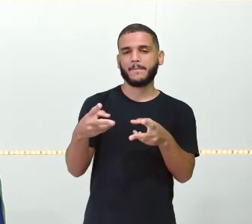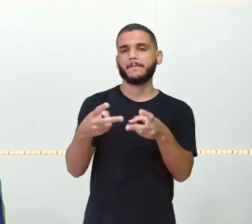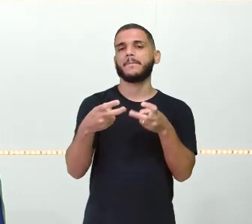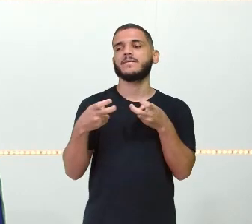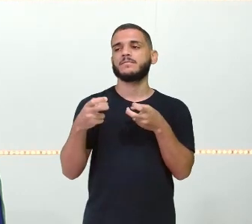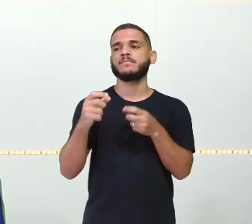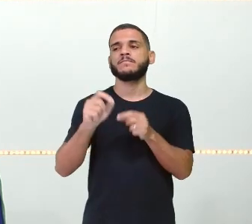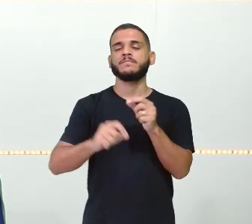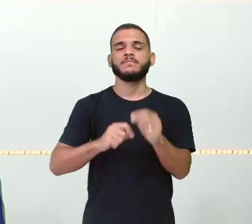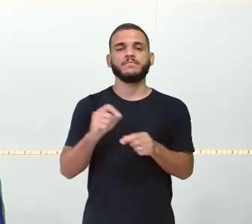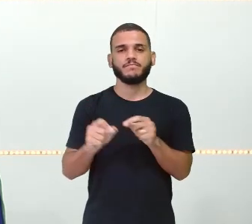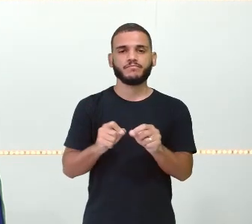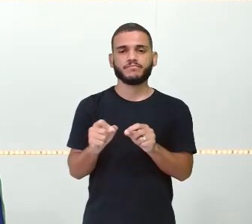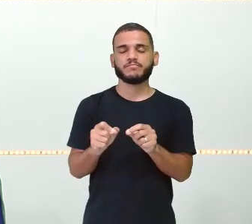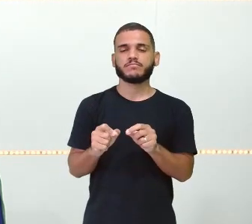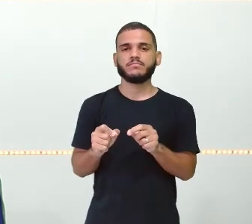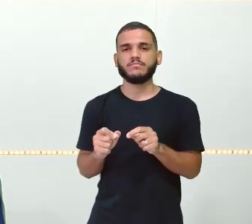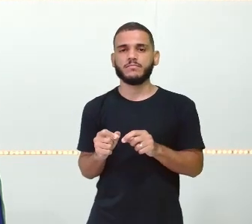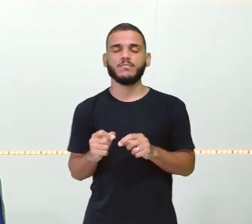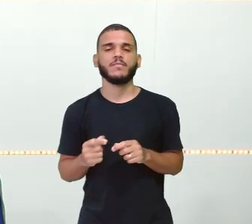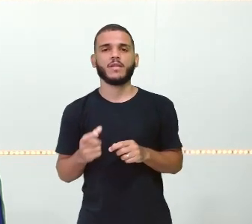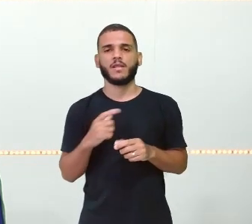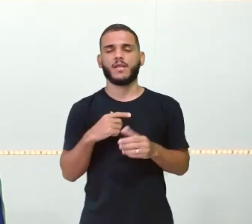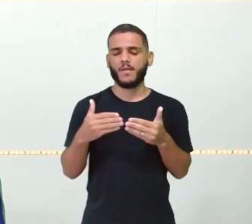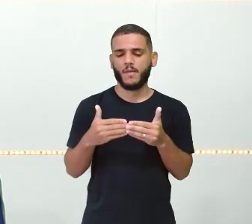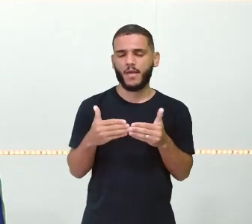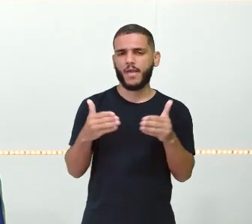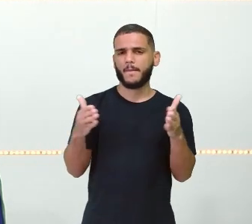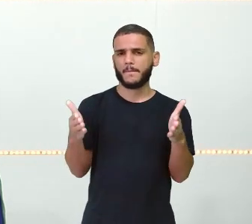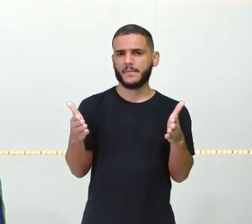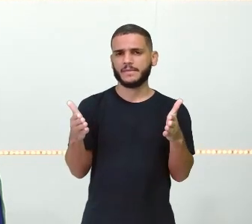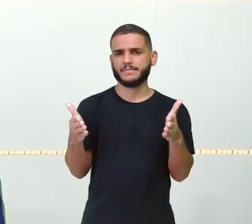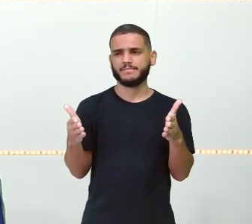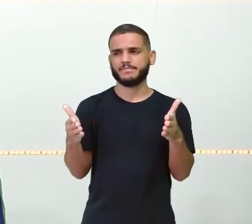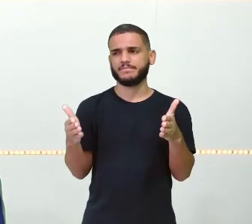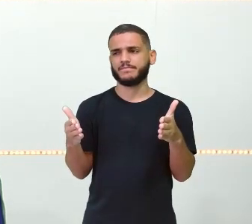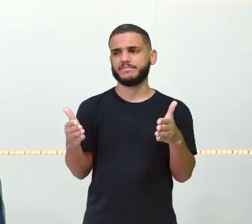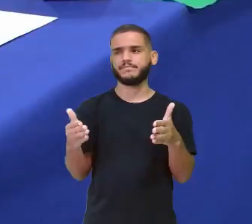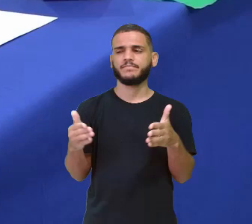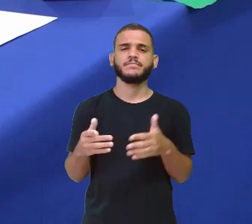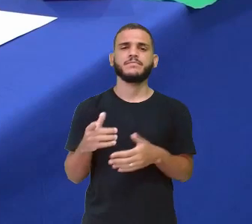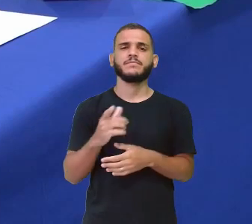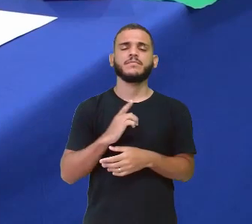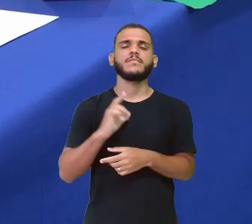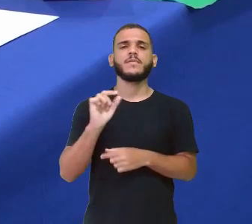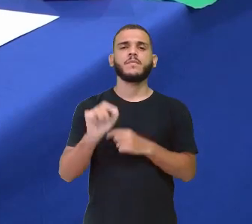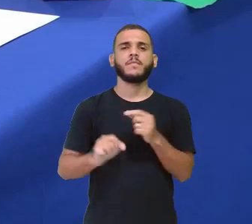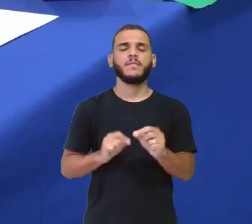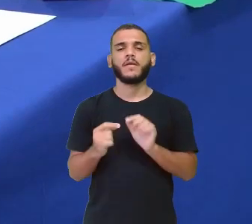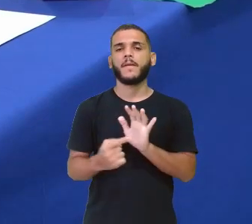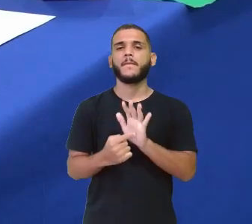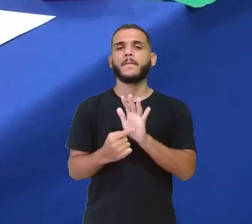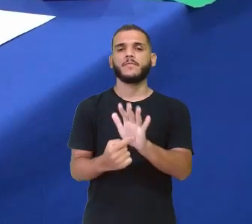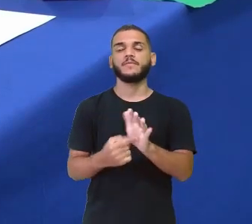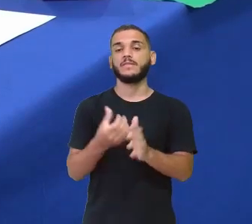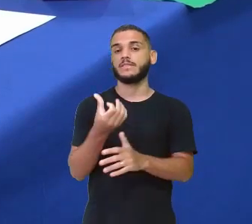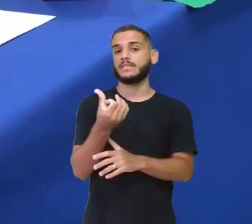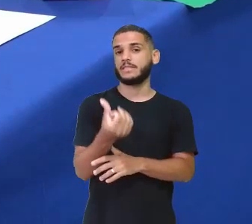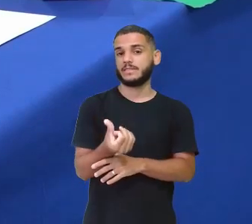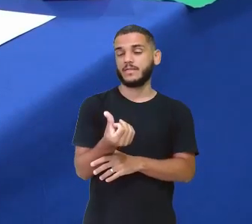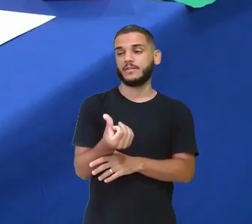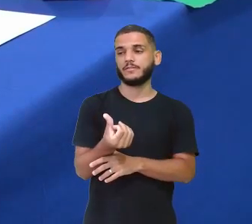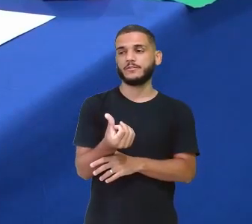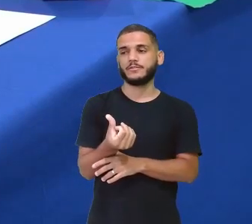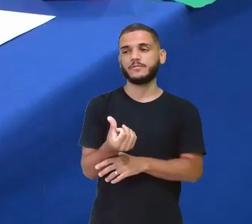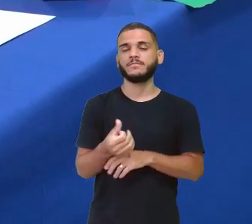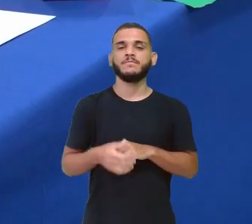formato dela aqui. Eu vou abrir essa caixa e vai exatamente mostrar as 6